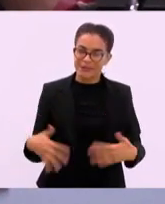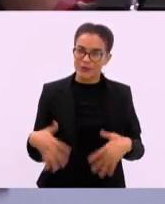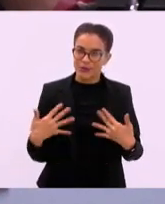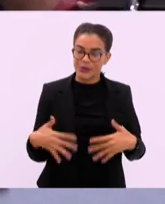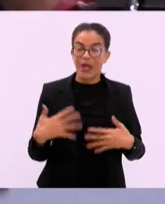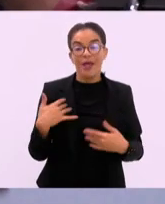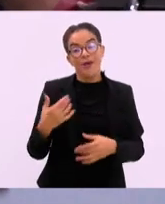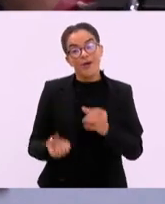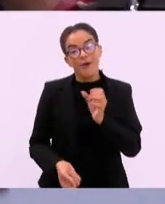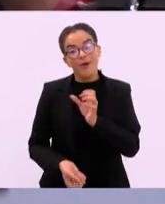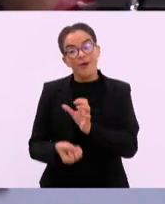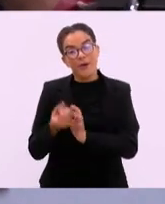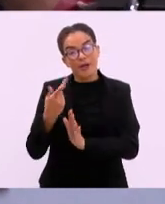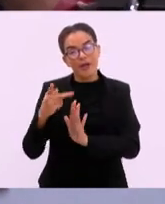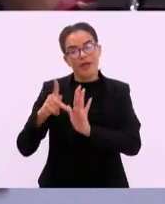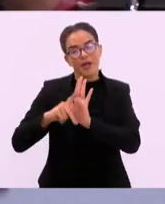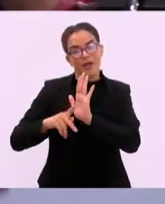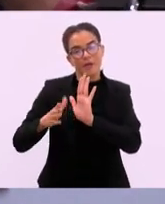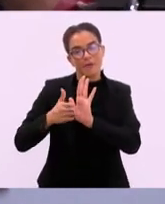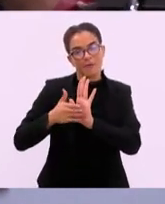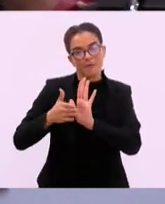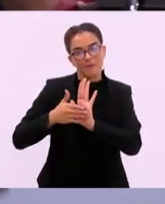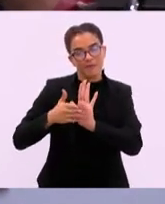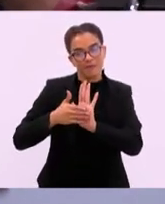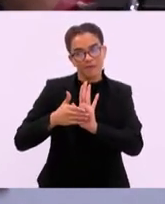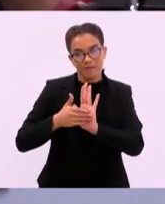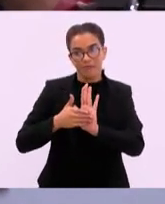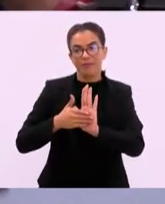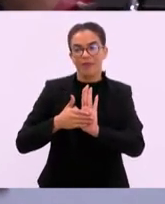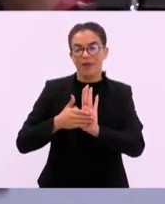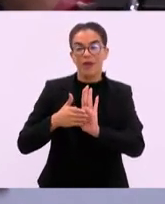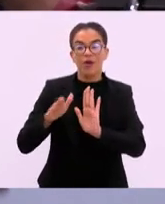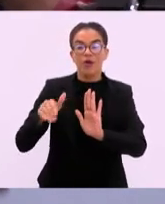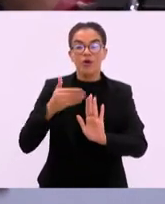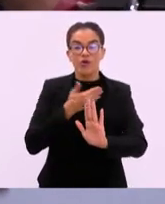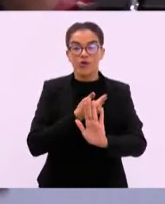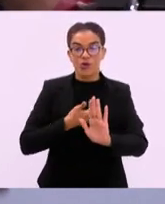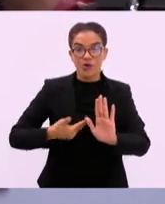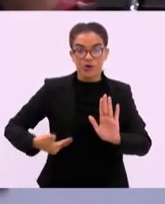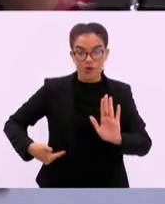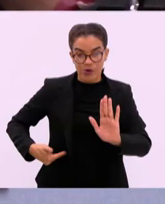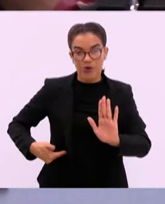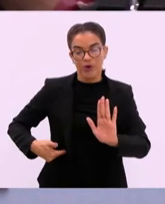programa para ver se o governador